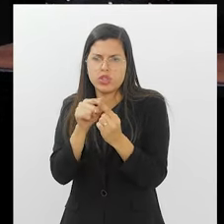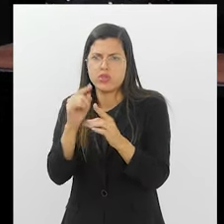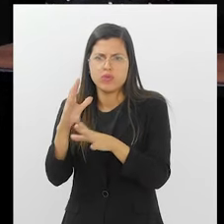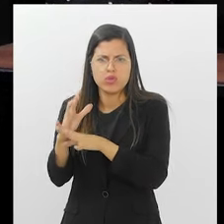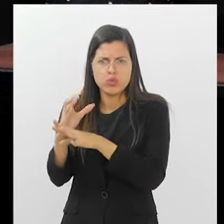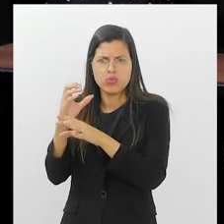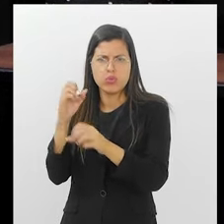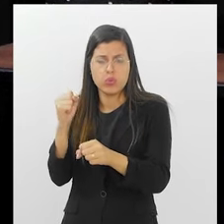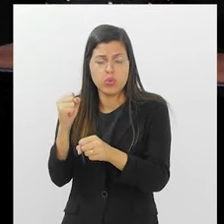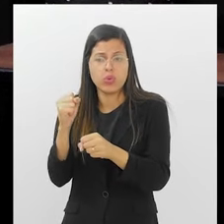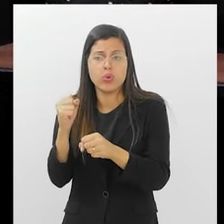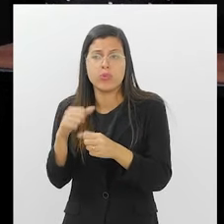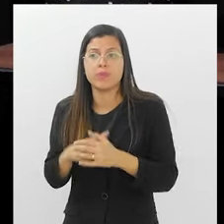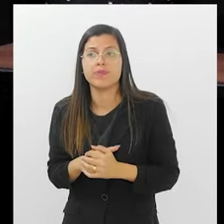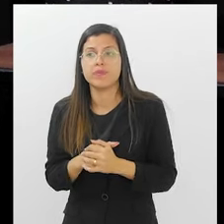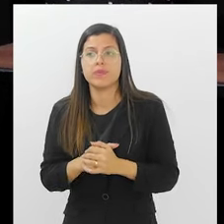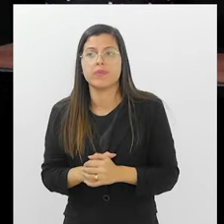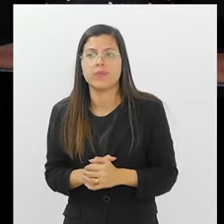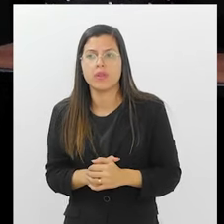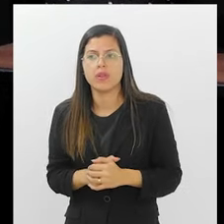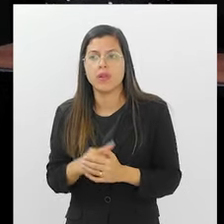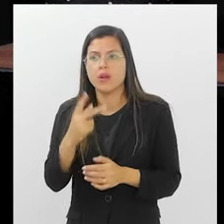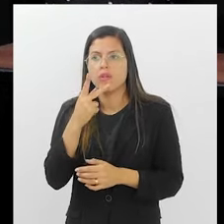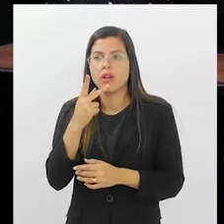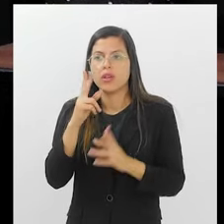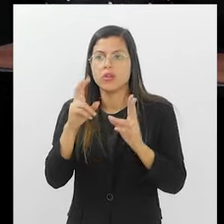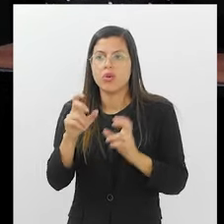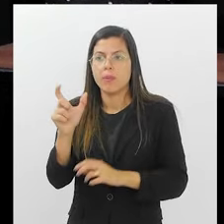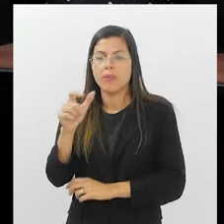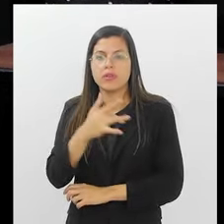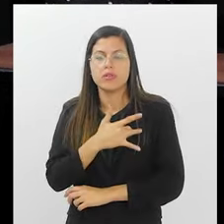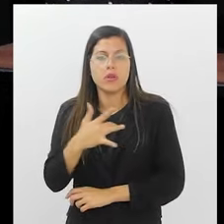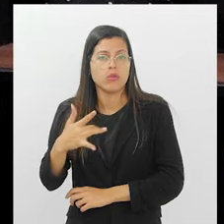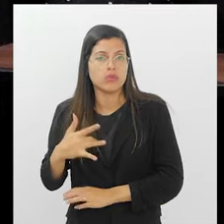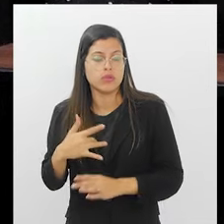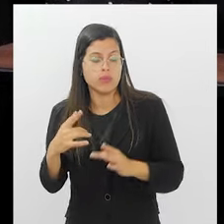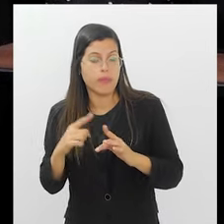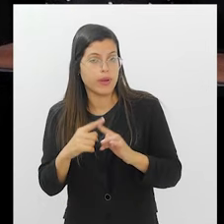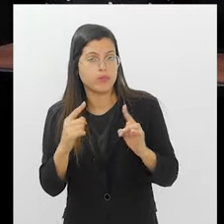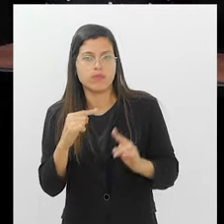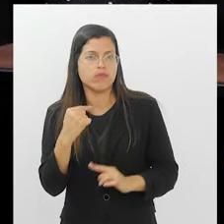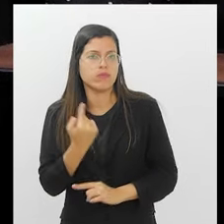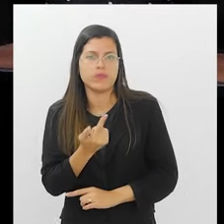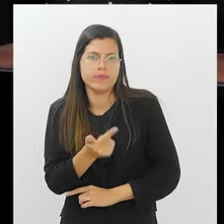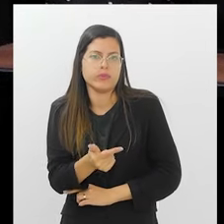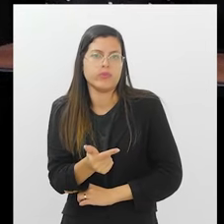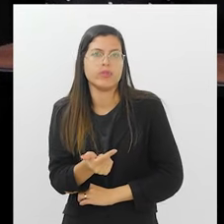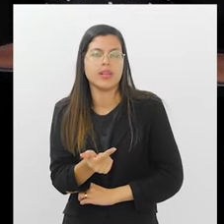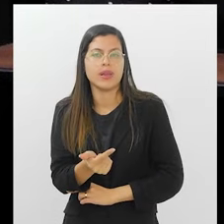lucrativos. Então, ela, eu falei até a respeito dos planos de saúde, mas nós não temos